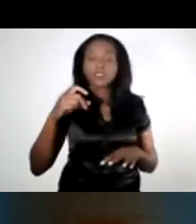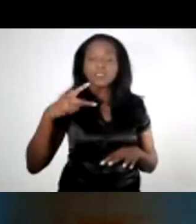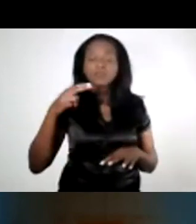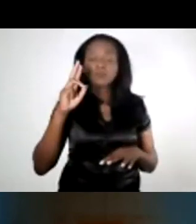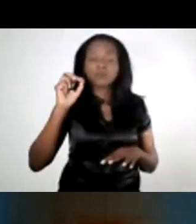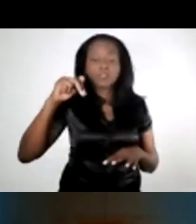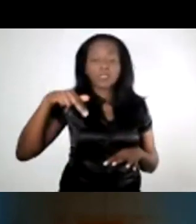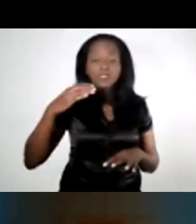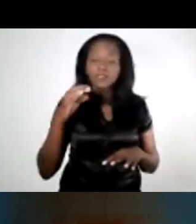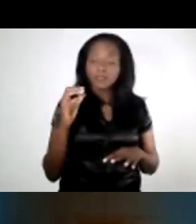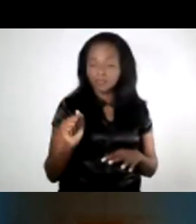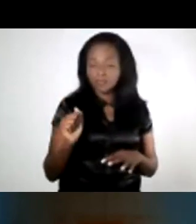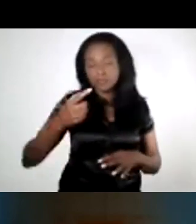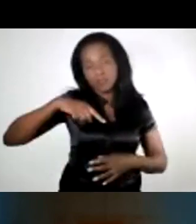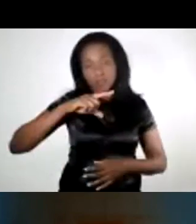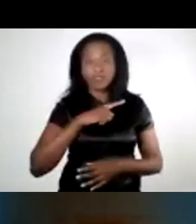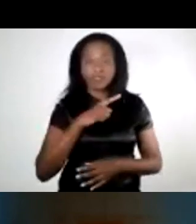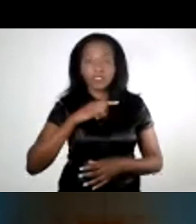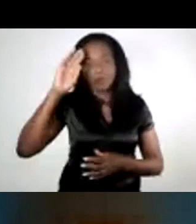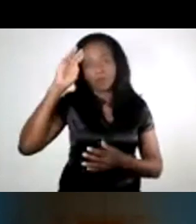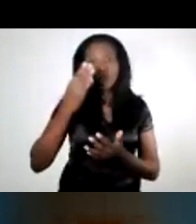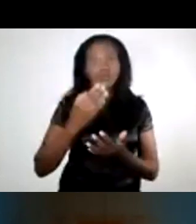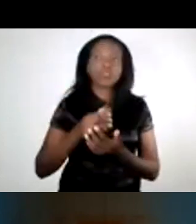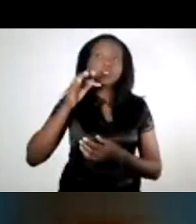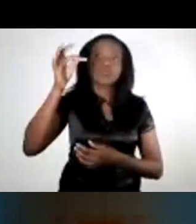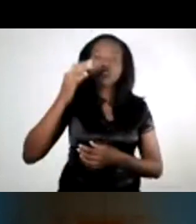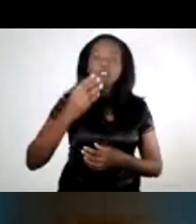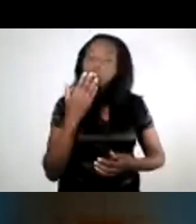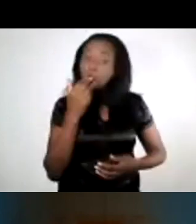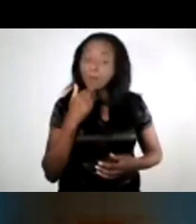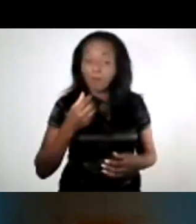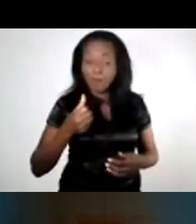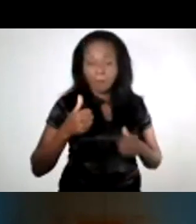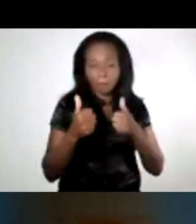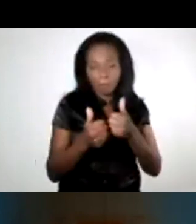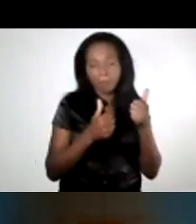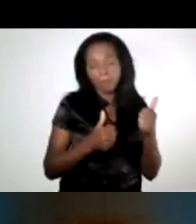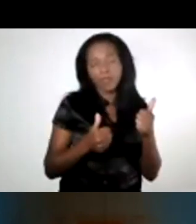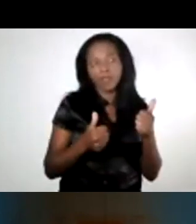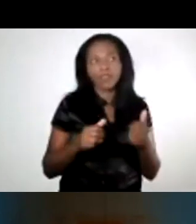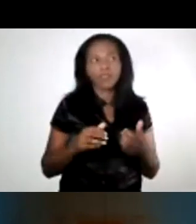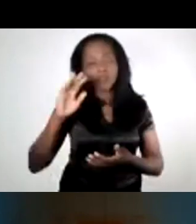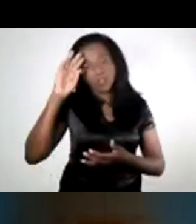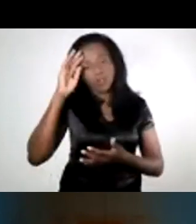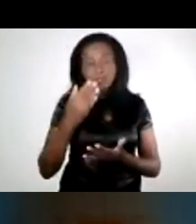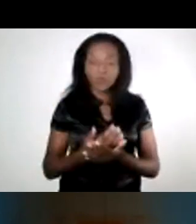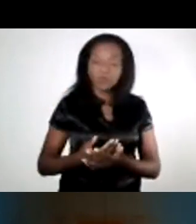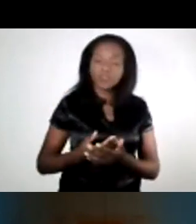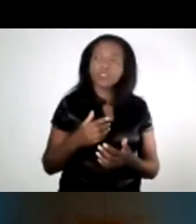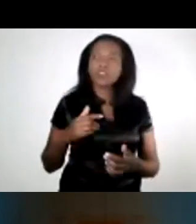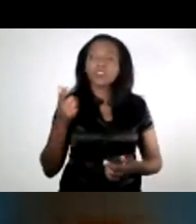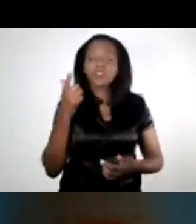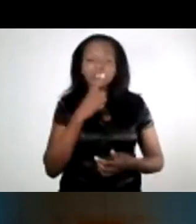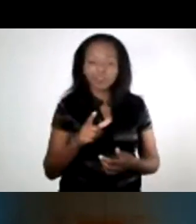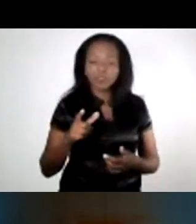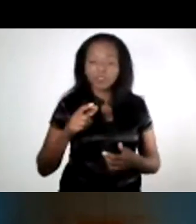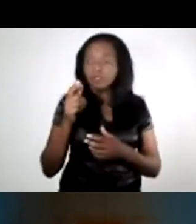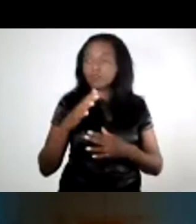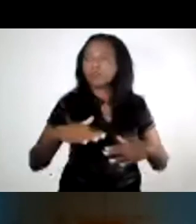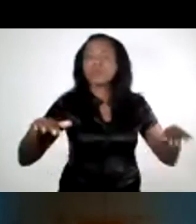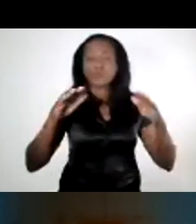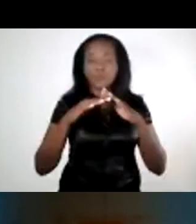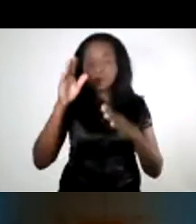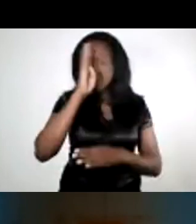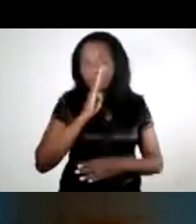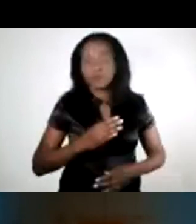esperança, possa comer bem, que a gente possa, todo brasileiro e